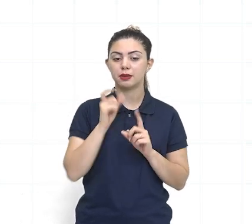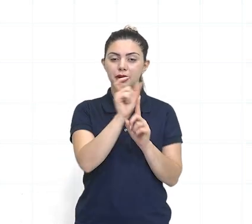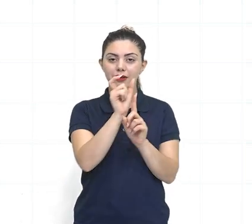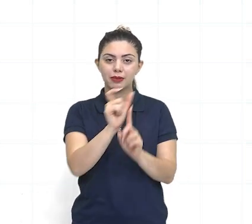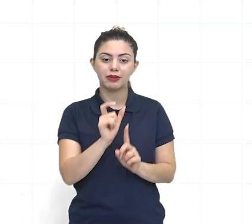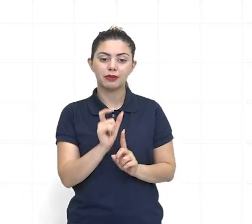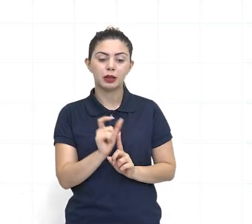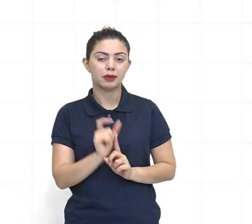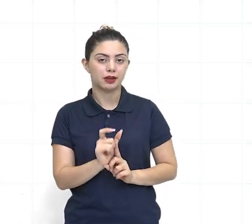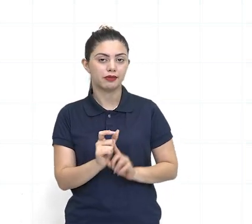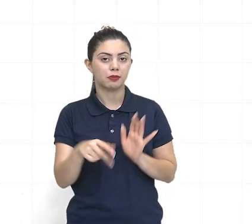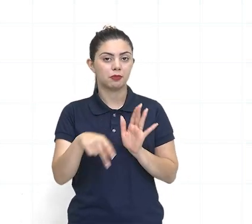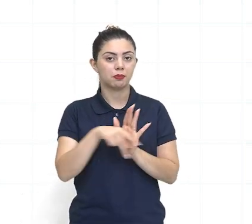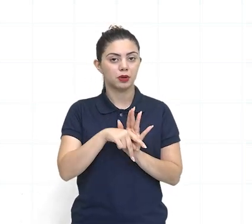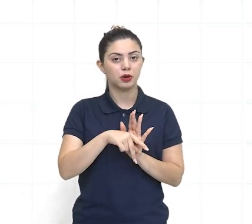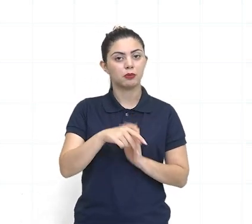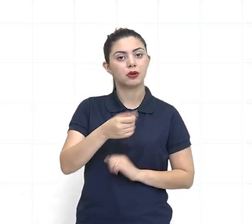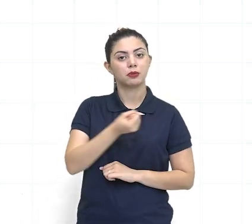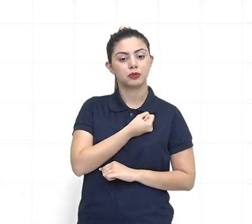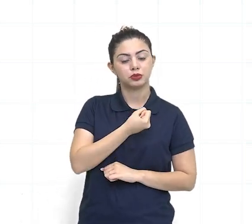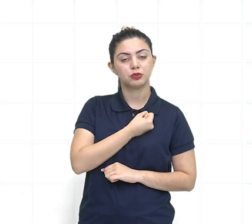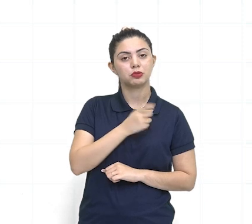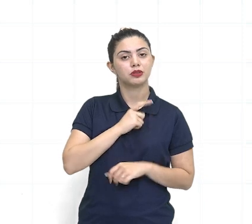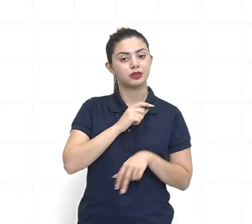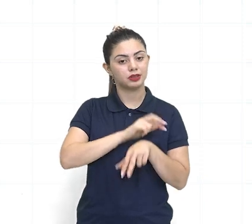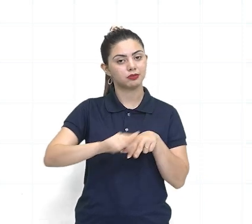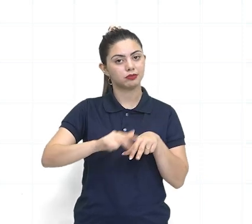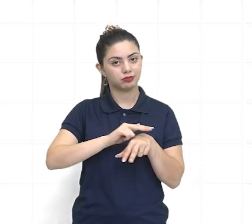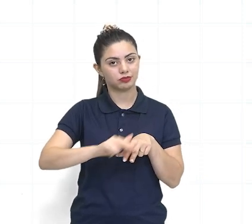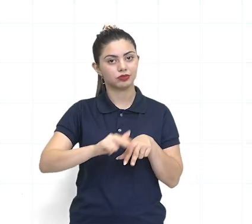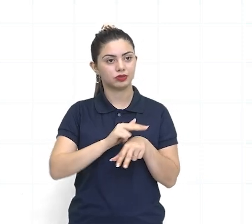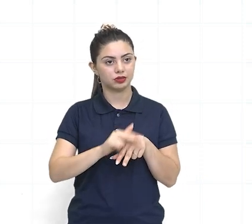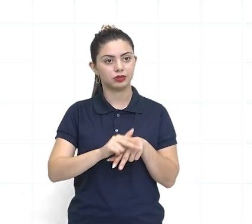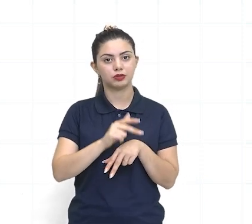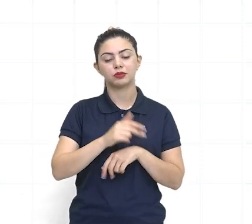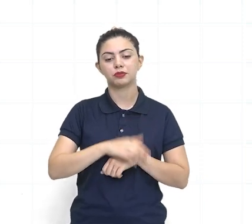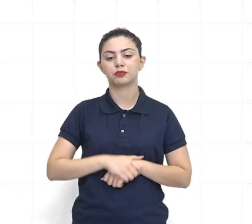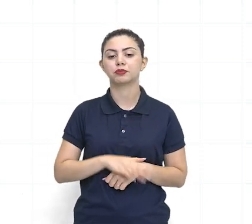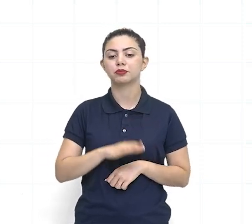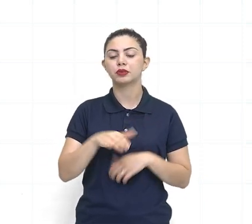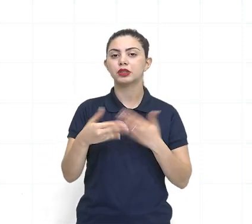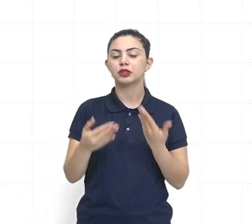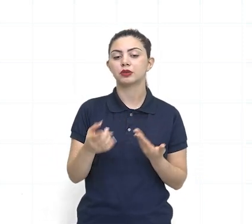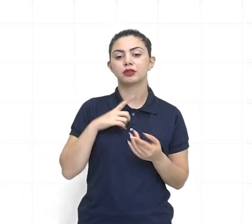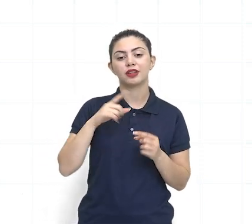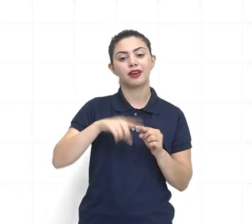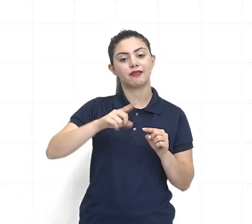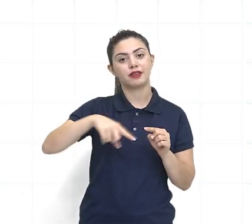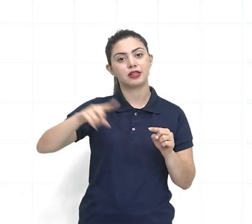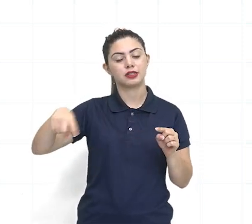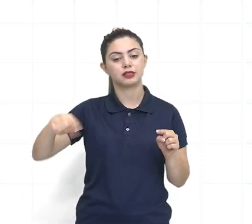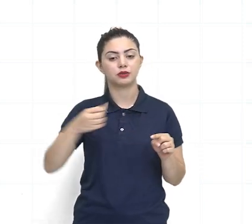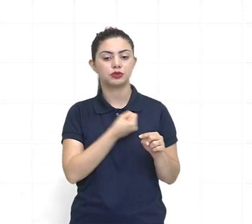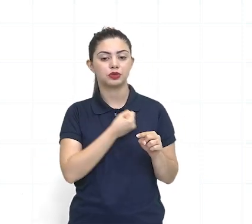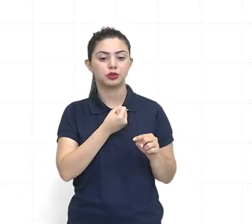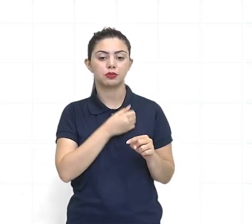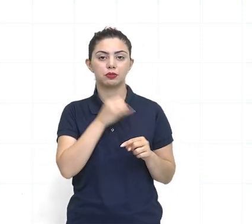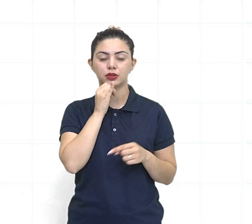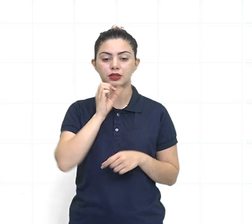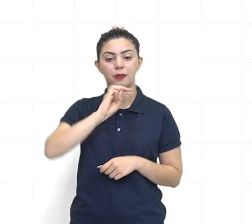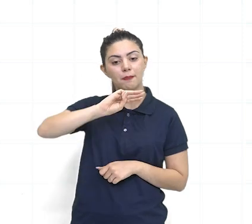flexão de gênero, masculino e feminino. E na variação de número, os cardinais vão variar, por